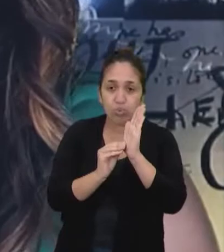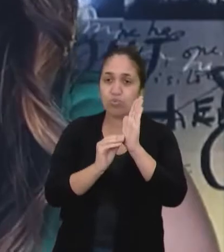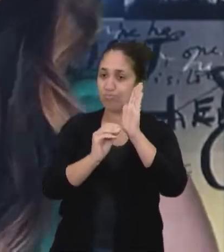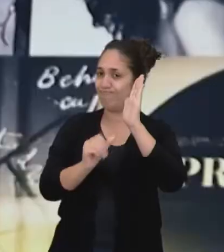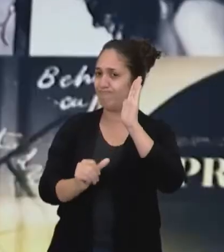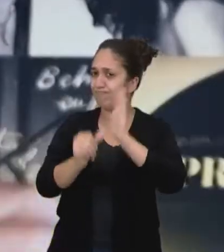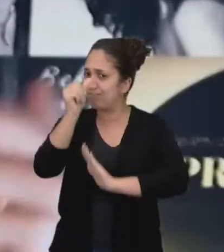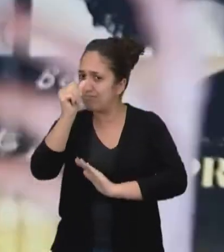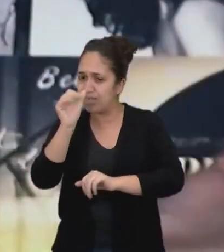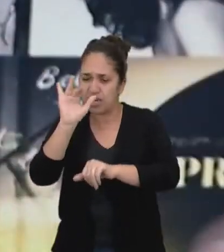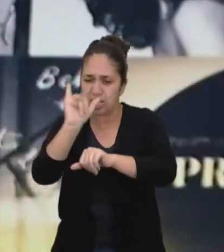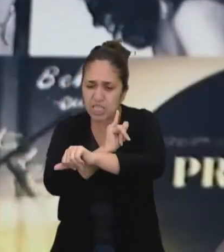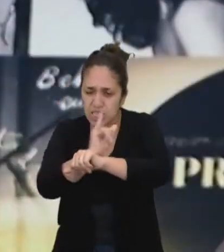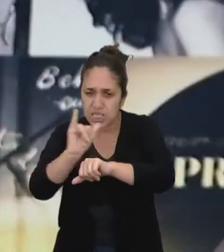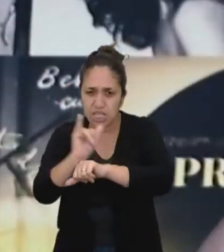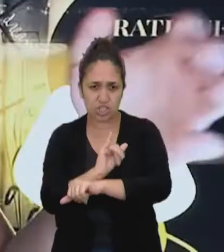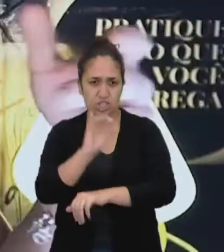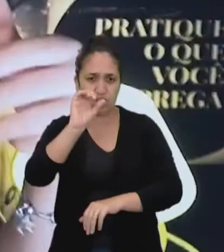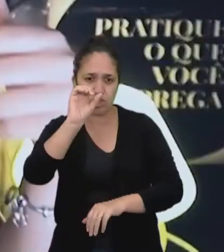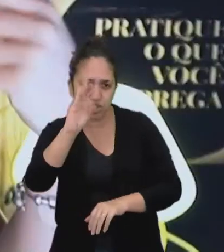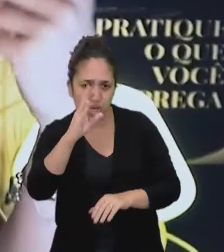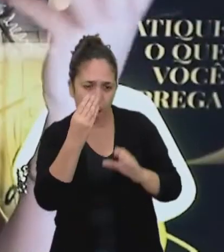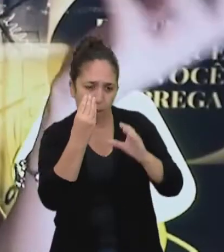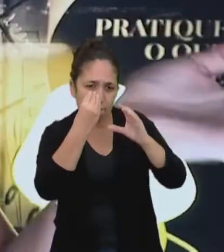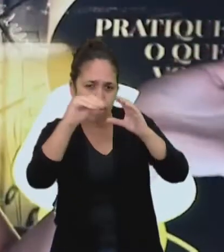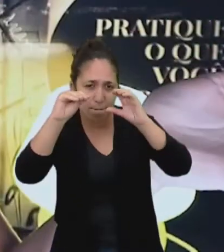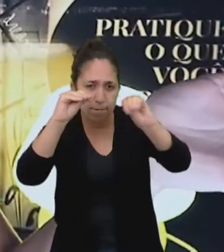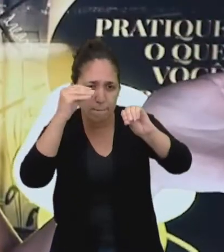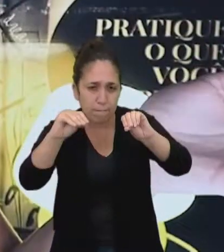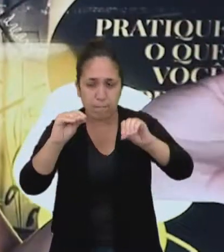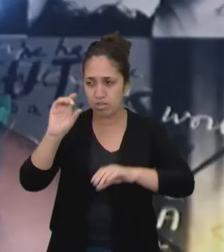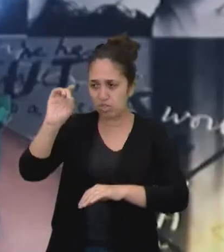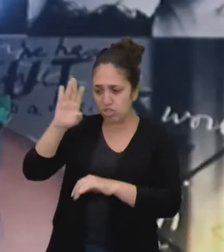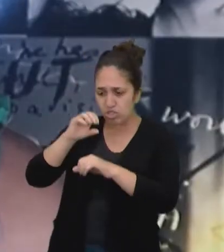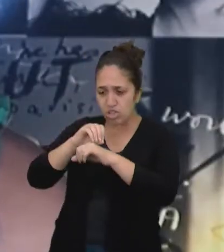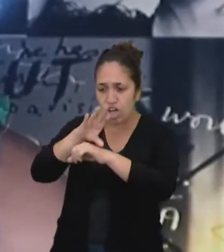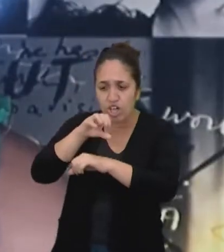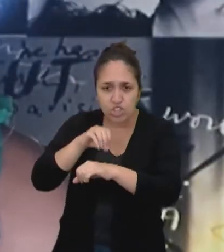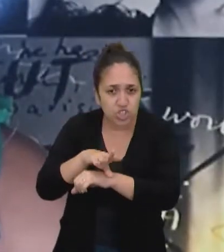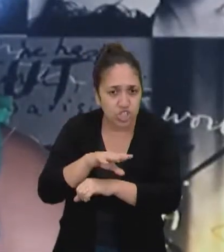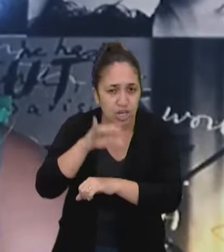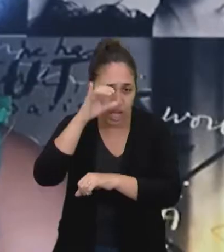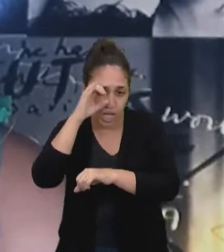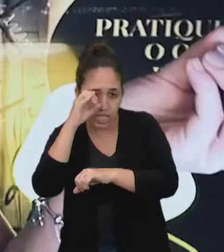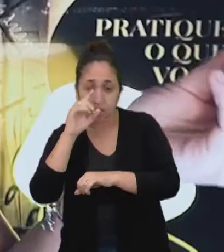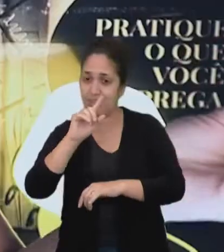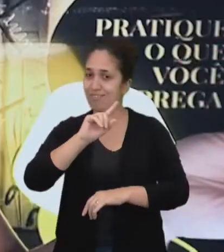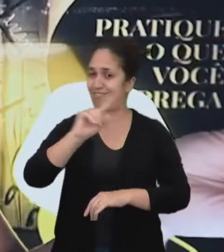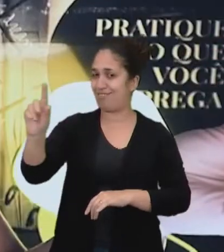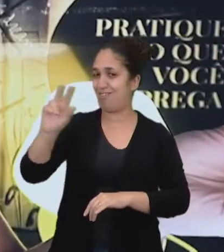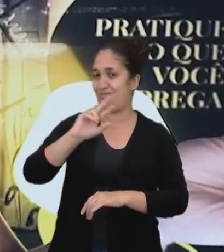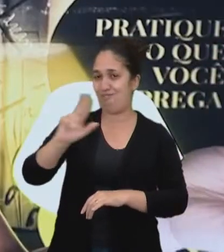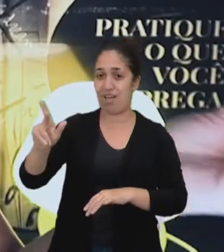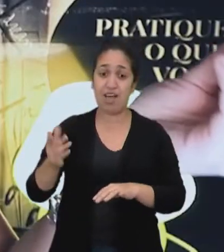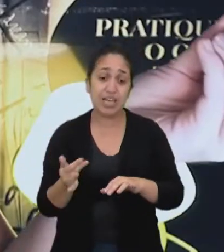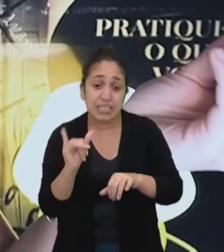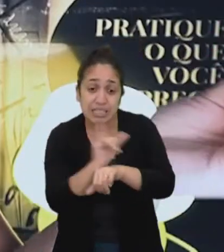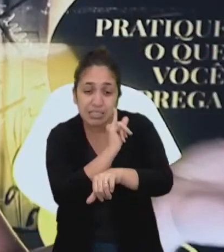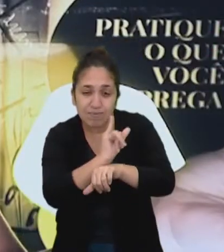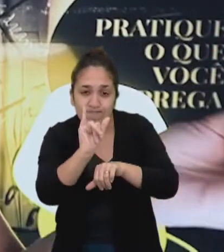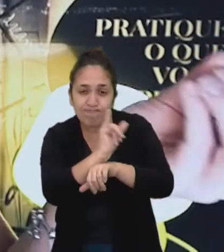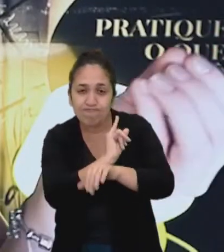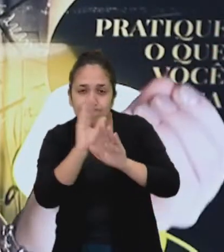fazer post, não é dica de Instagram, não é como é que eu faço para ter engajamento, é estratégia de conteúdo, que é o que vai levar